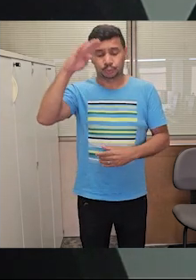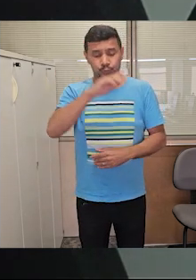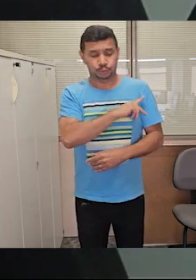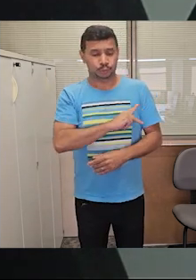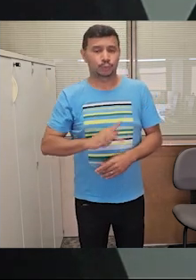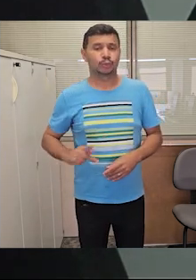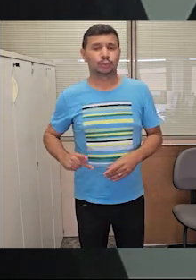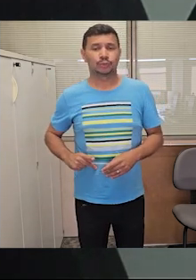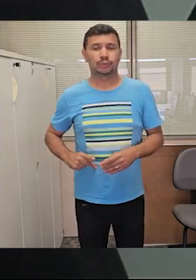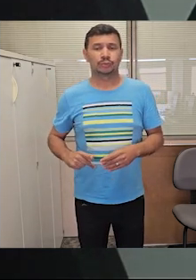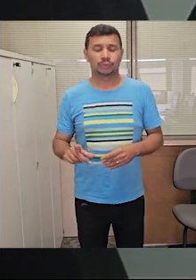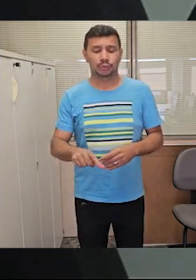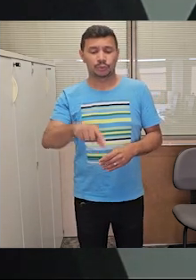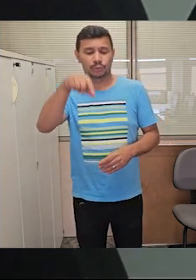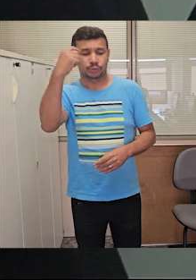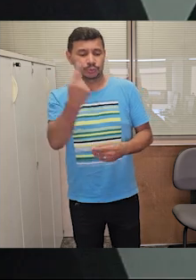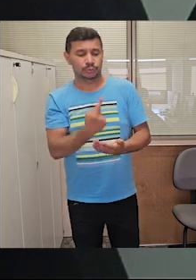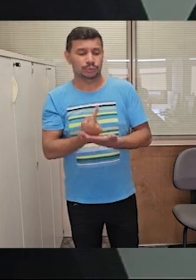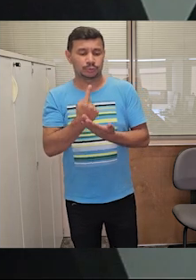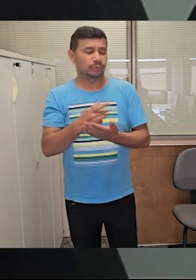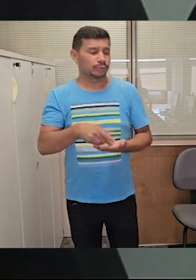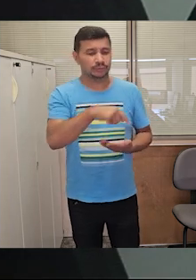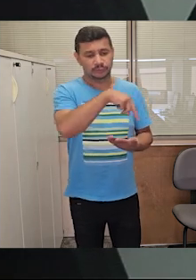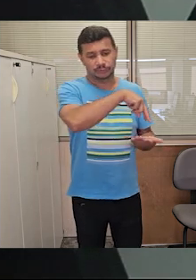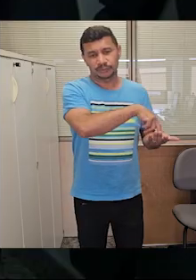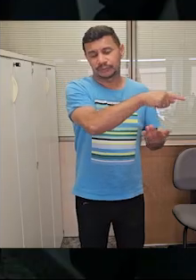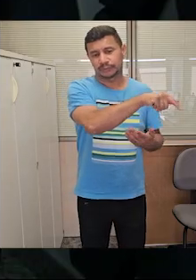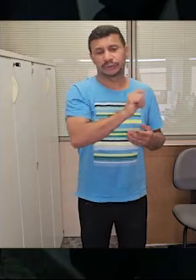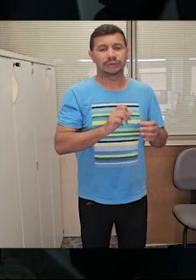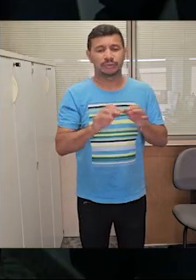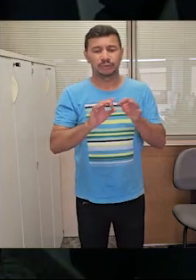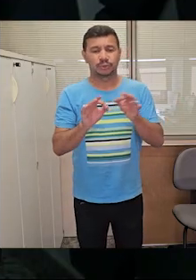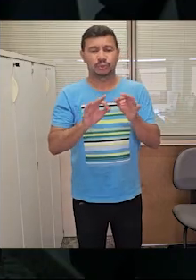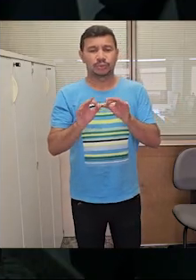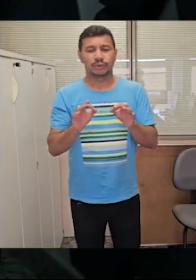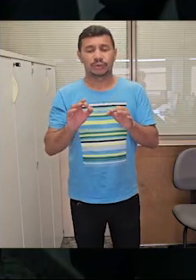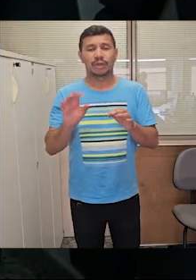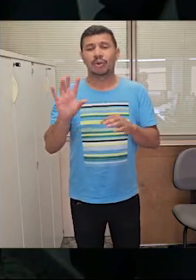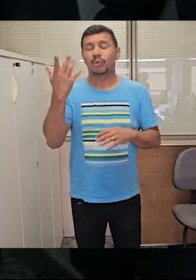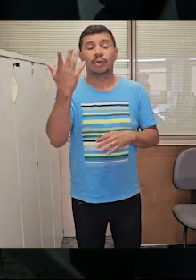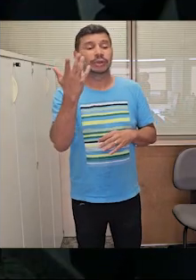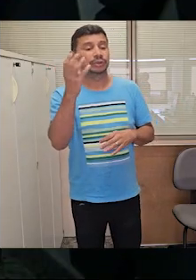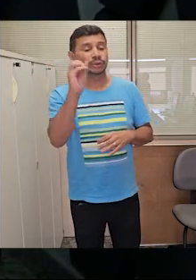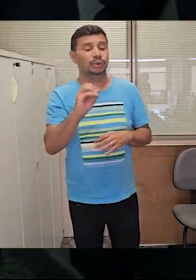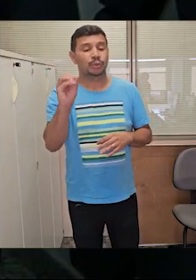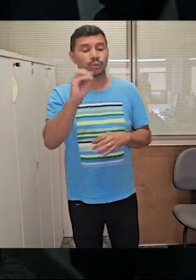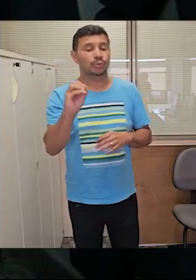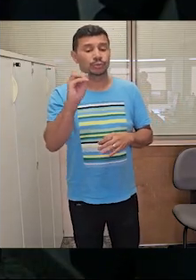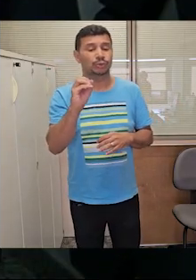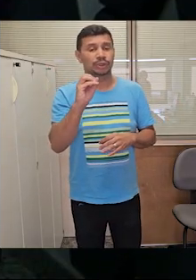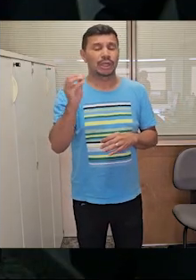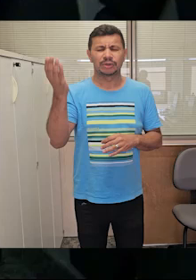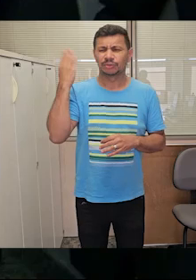uma pessoa que ficava dirigindo o sindicato. É o que aconteceu nos metalúrgicos de Osasco. Também. Instituíram o Papão lá